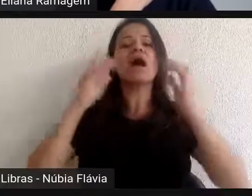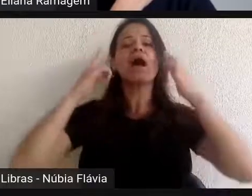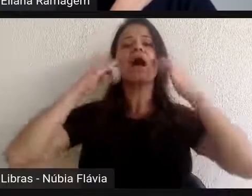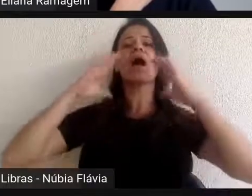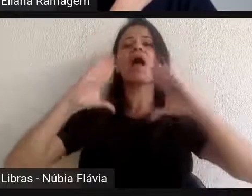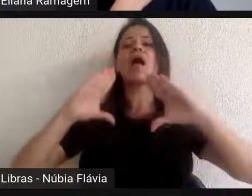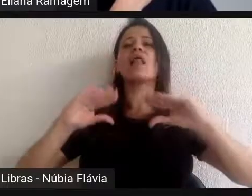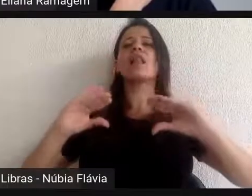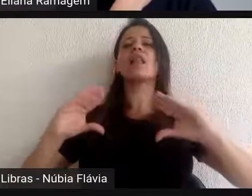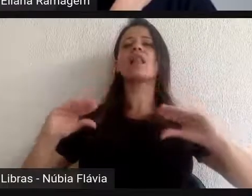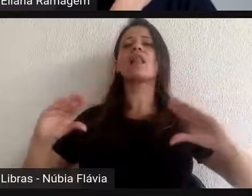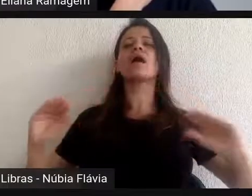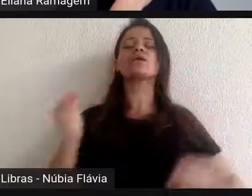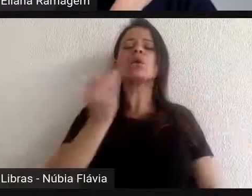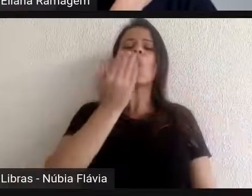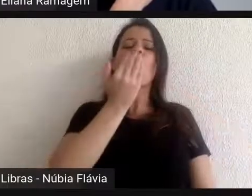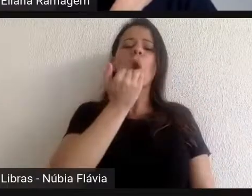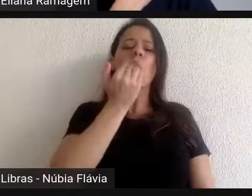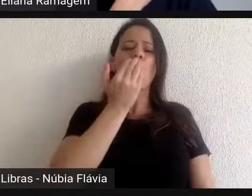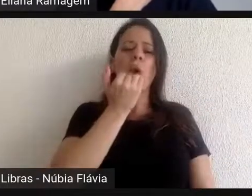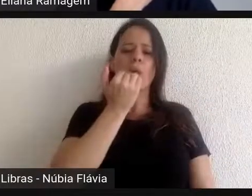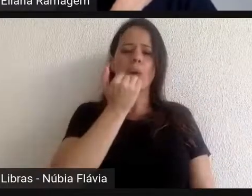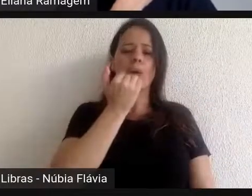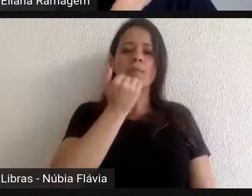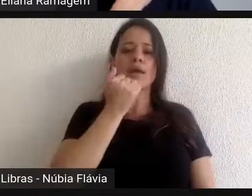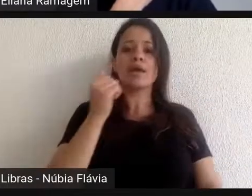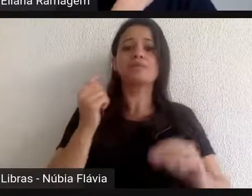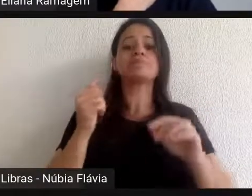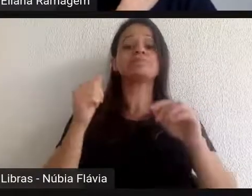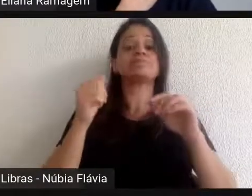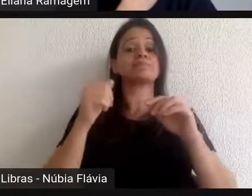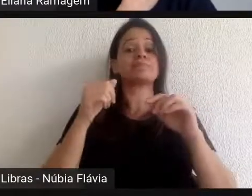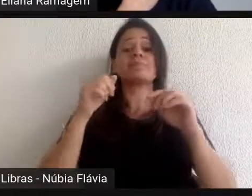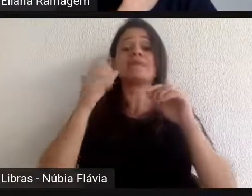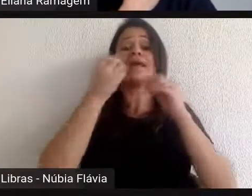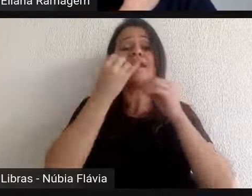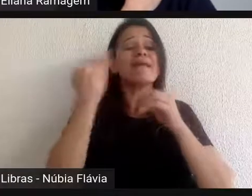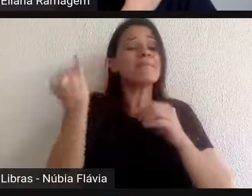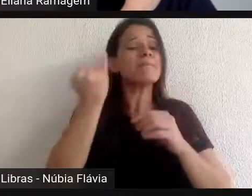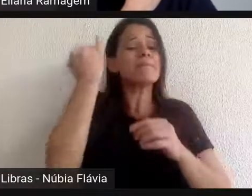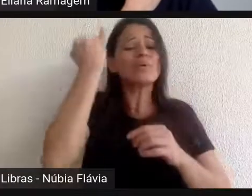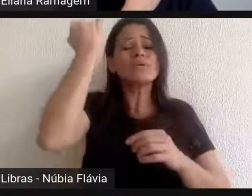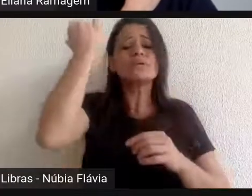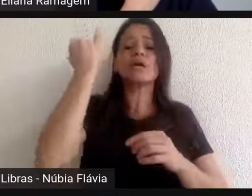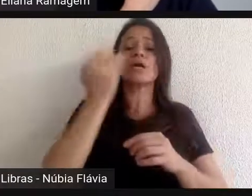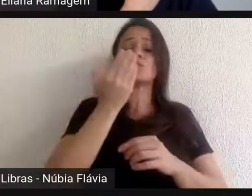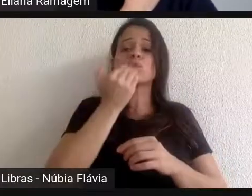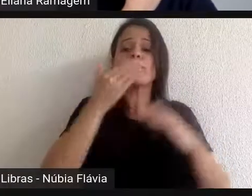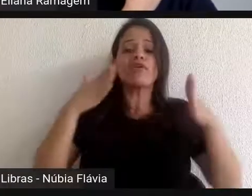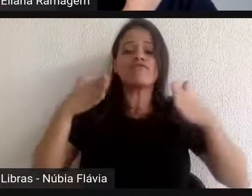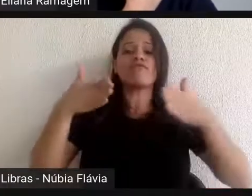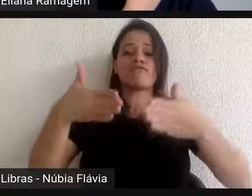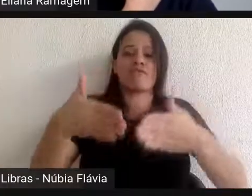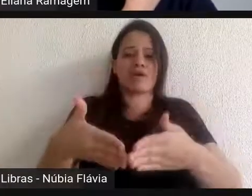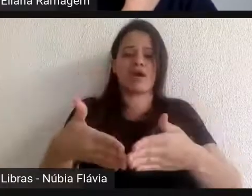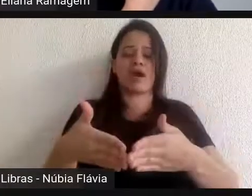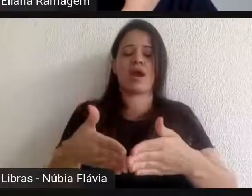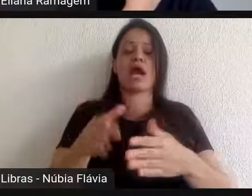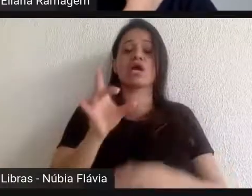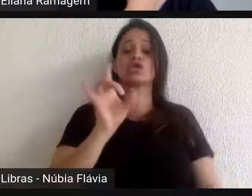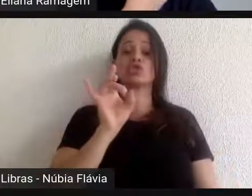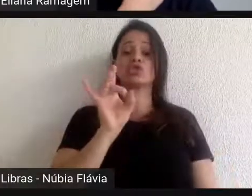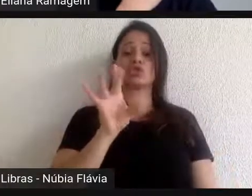relaxar, de preferência longe das telas, né? Tudo isso é importante, não só para a questão da